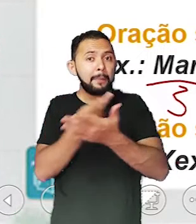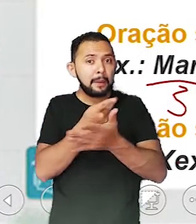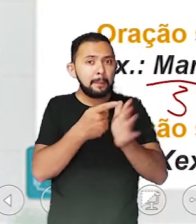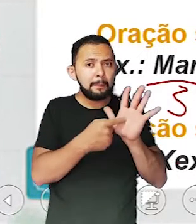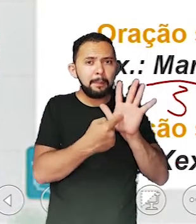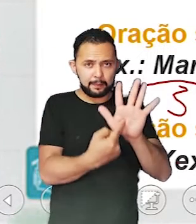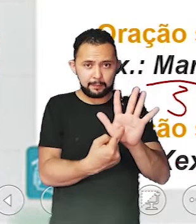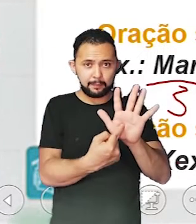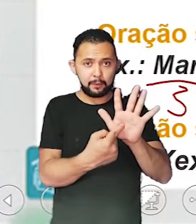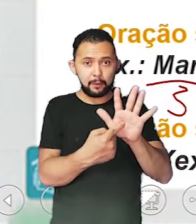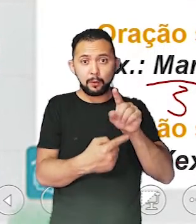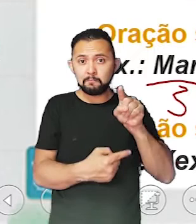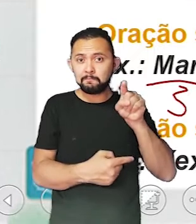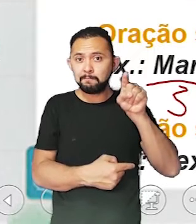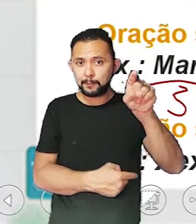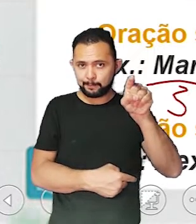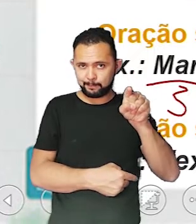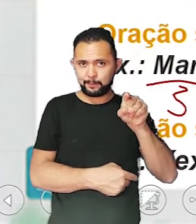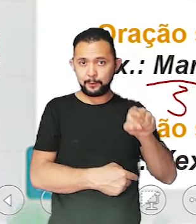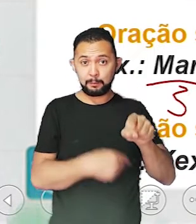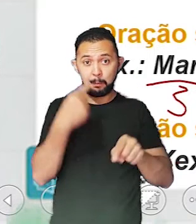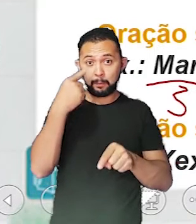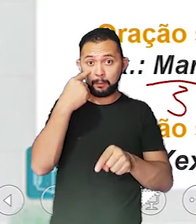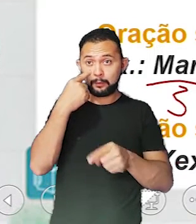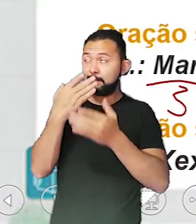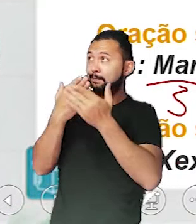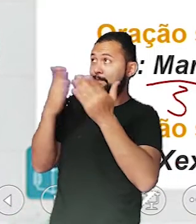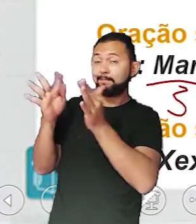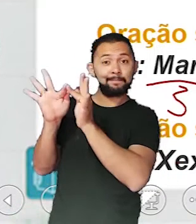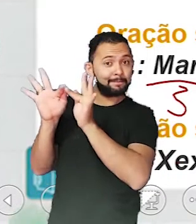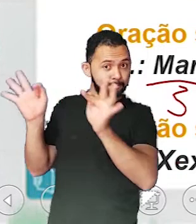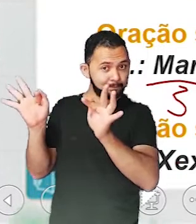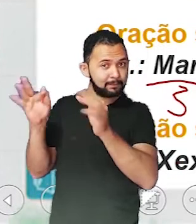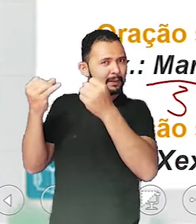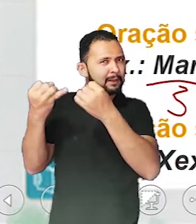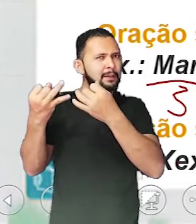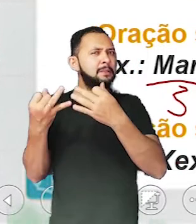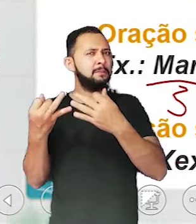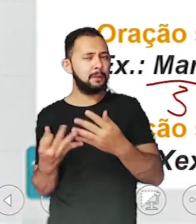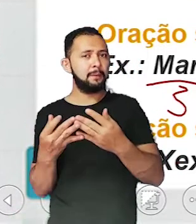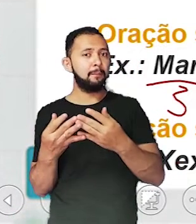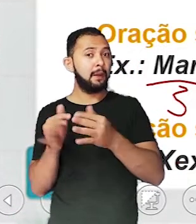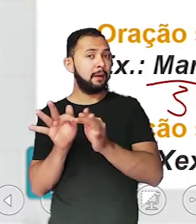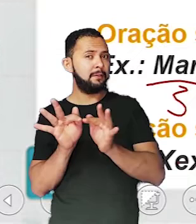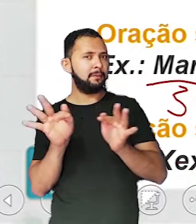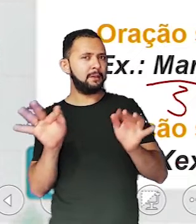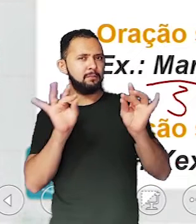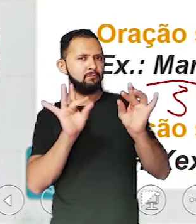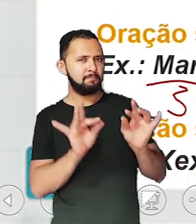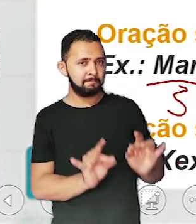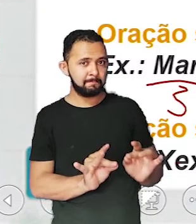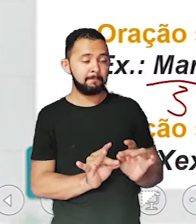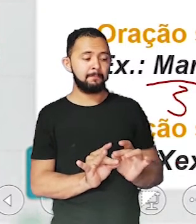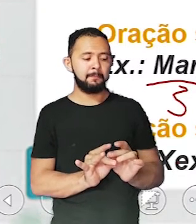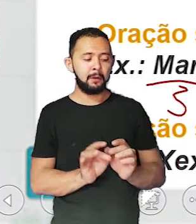oração ela é apositiva. Ela traz, né, essa explicação em relação a algo na oração, certo? E aqui veja que